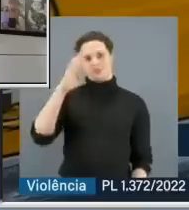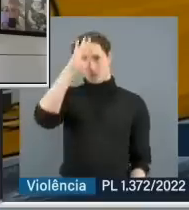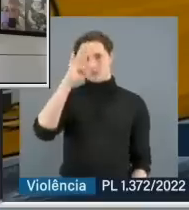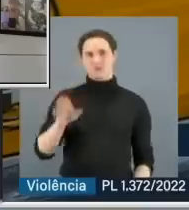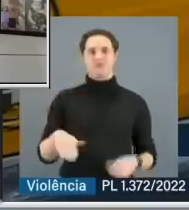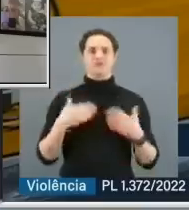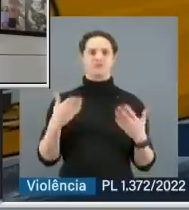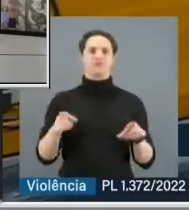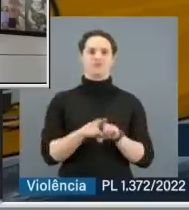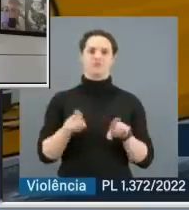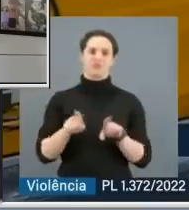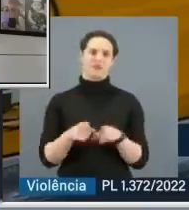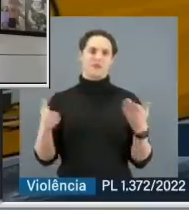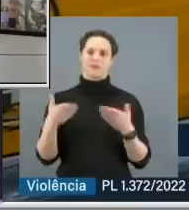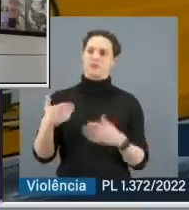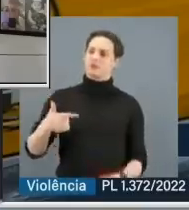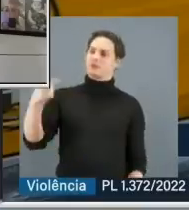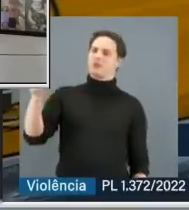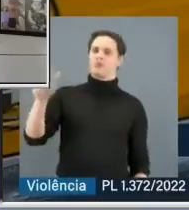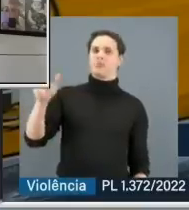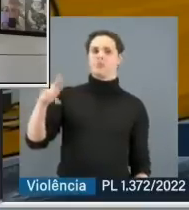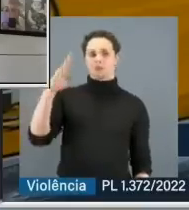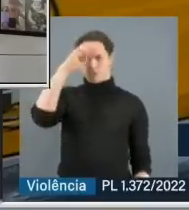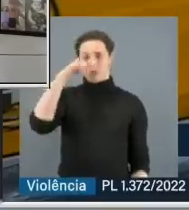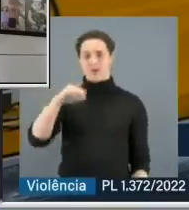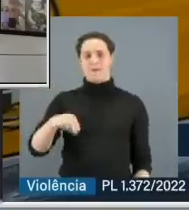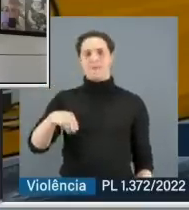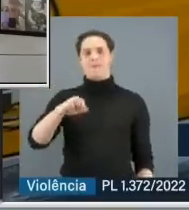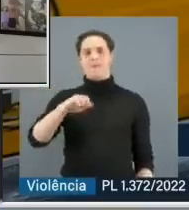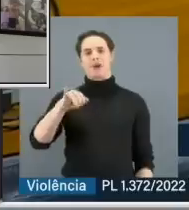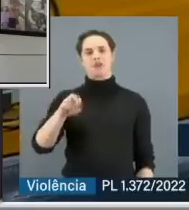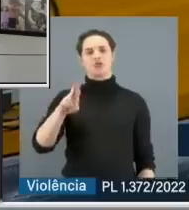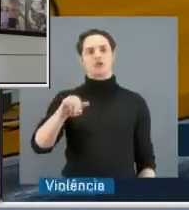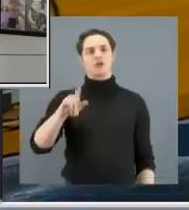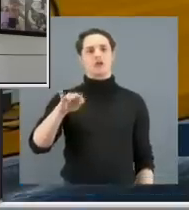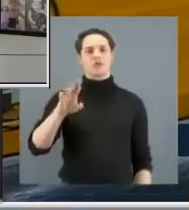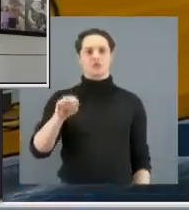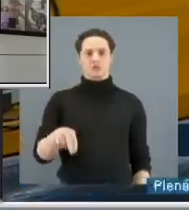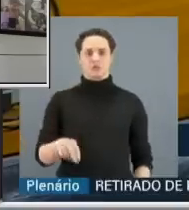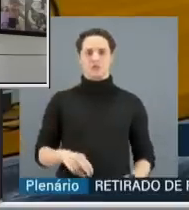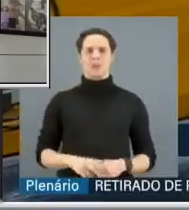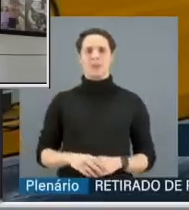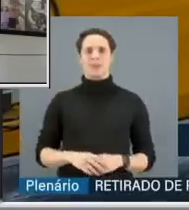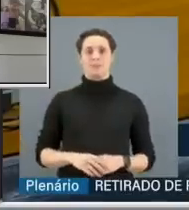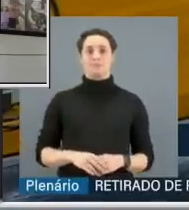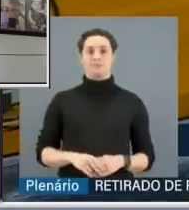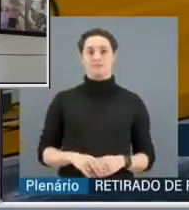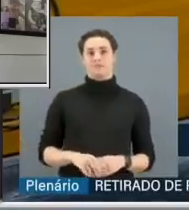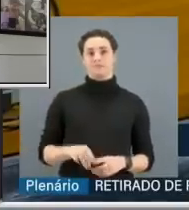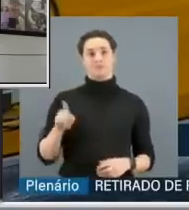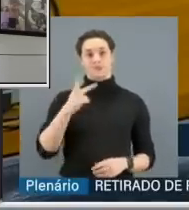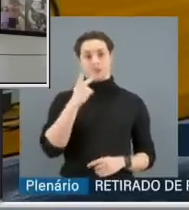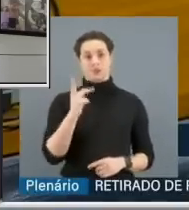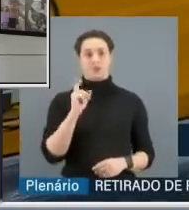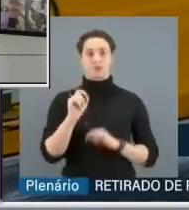exército americano, na qual um oficial do exército americano está sendo julgado. Acho que é uma corte